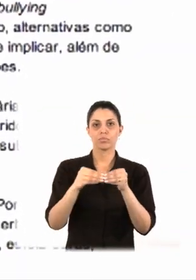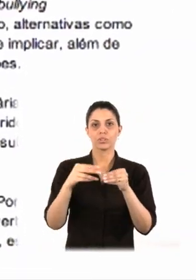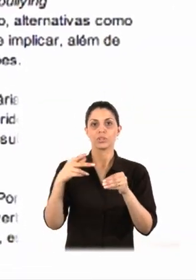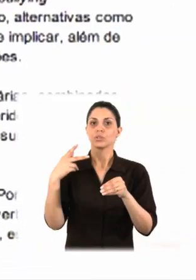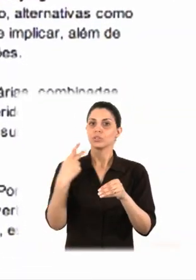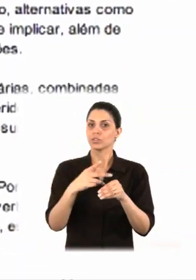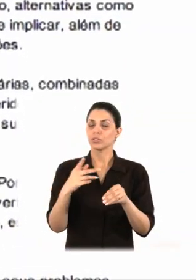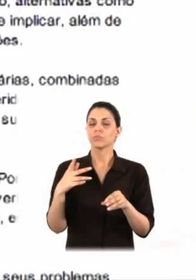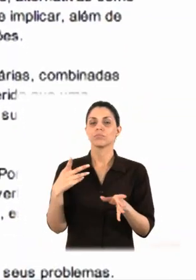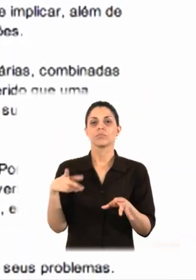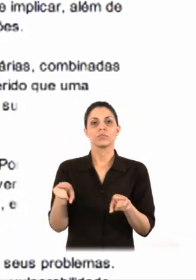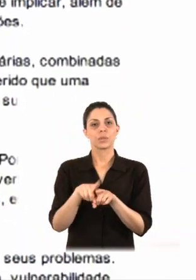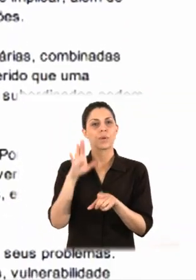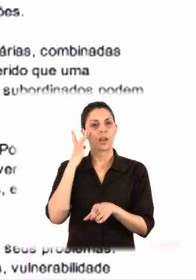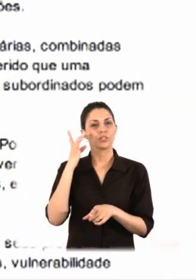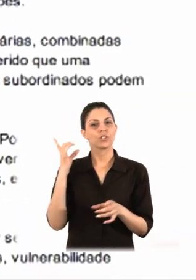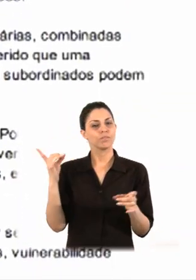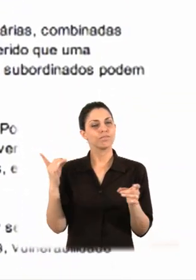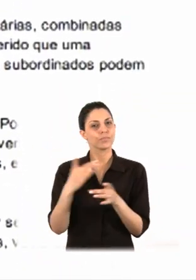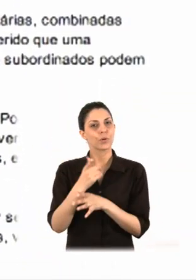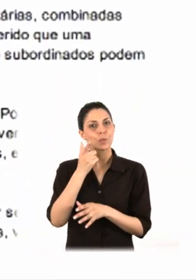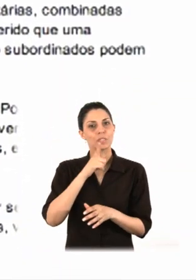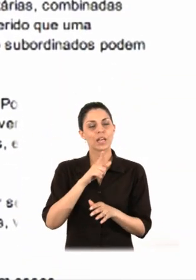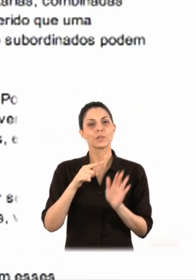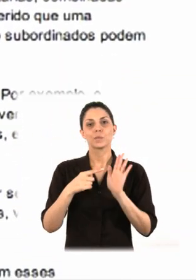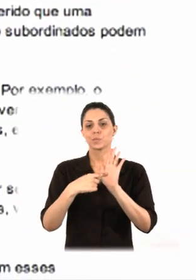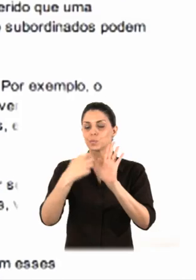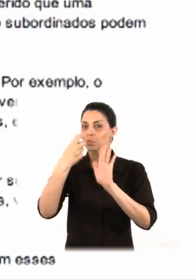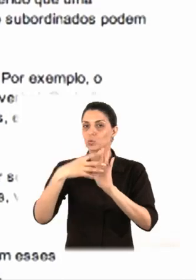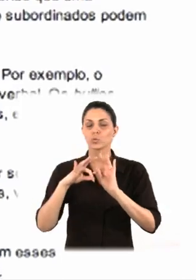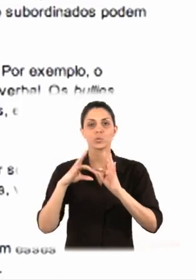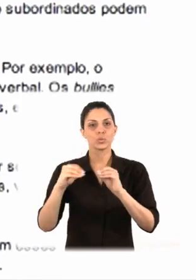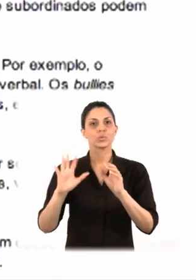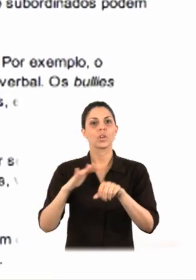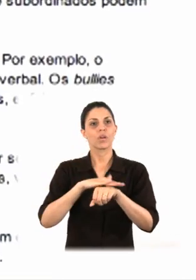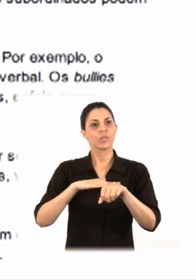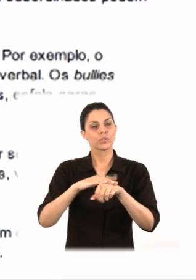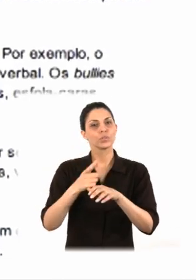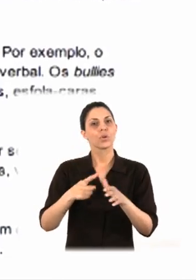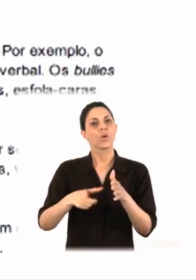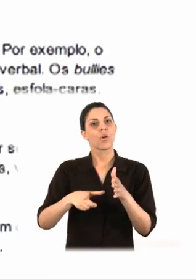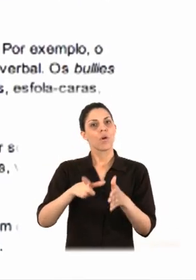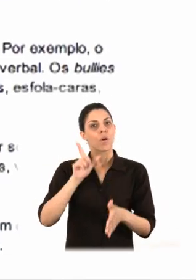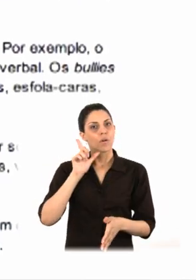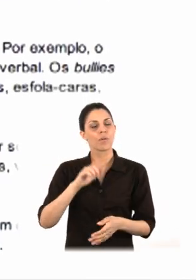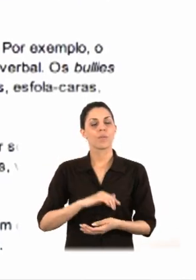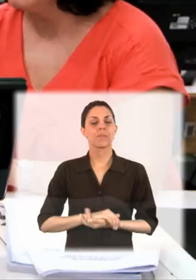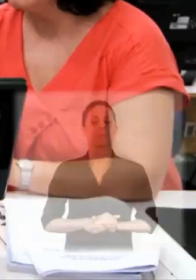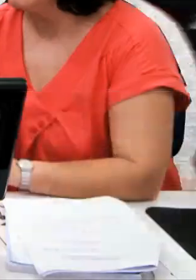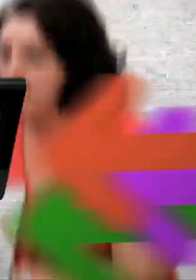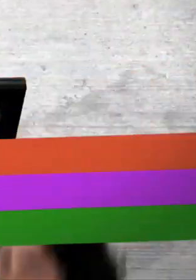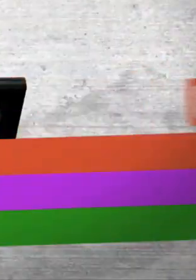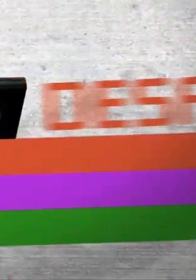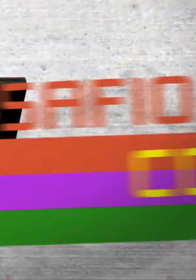alimentar o seu blog, também acho que ele dá conta de tudo aquilo que a gente conversou com o Inácio, de todas as